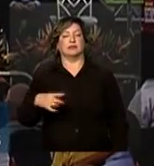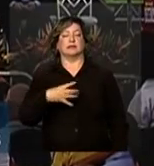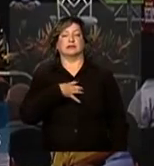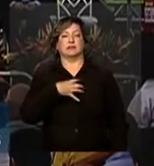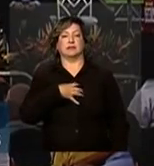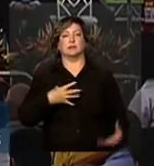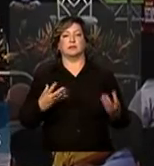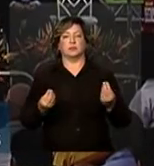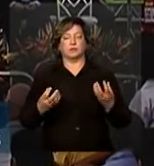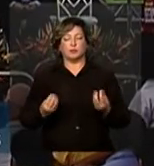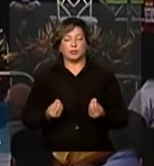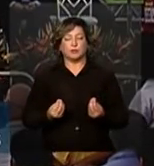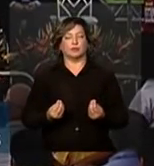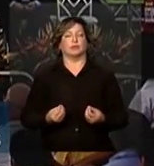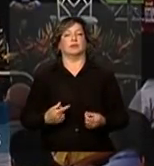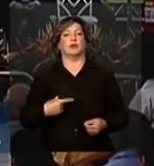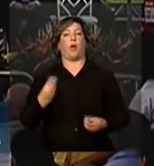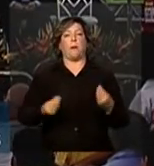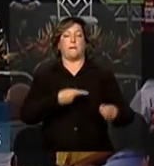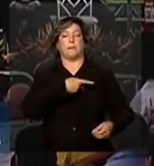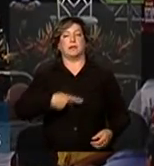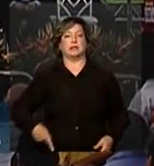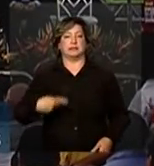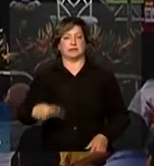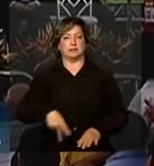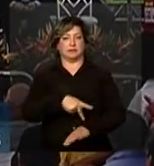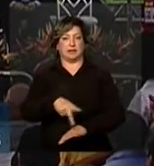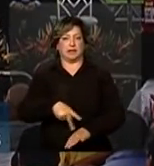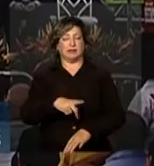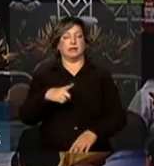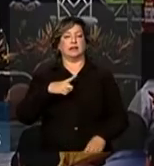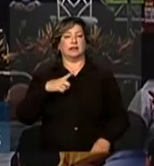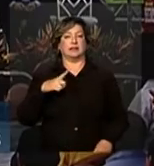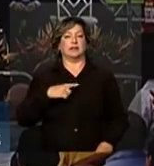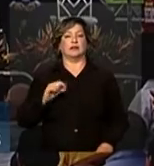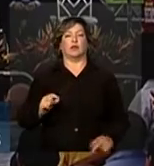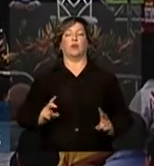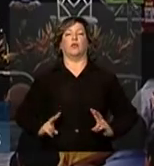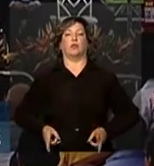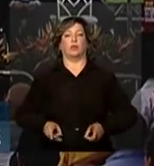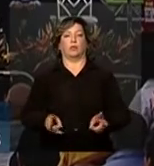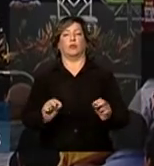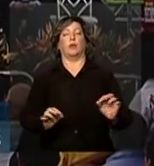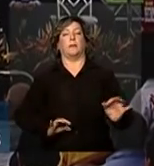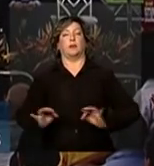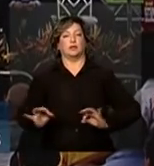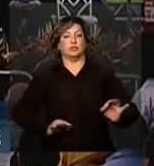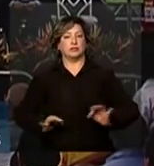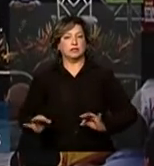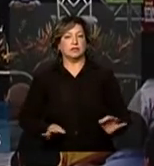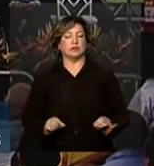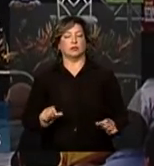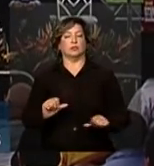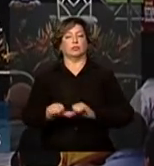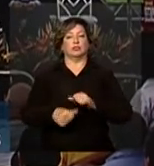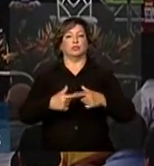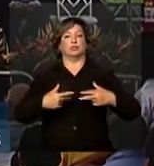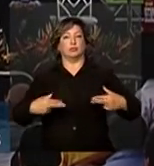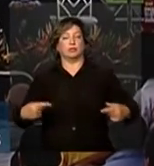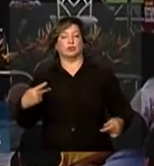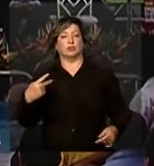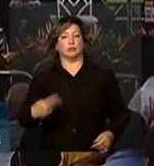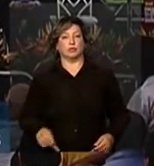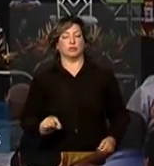sensibilidade como presidenta desse país que está continuando os projetos transformadores iniciados pelo